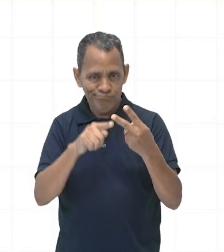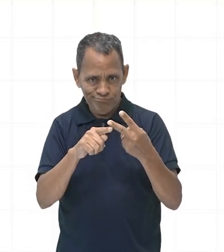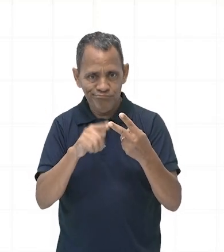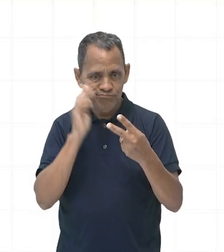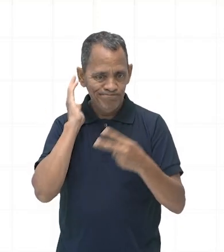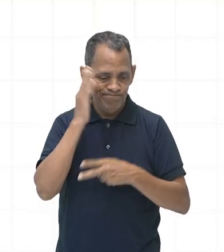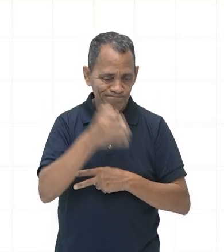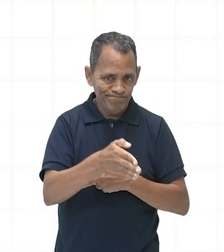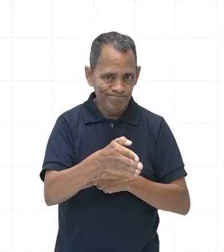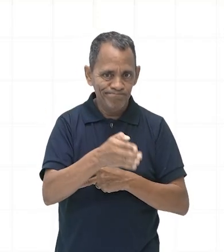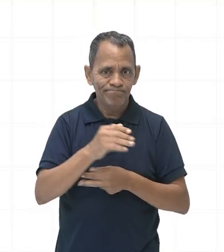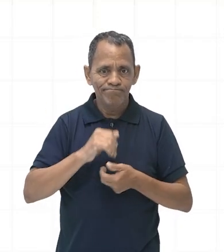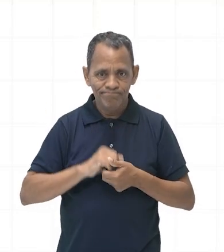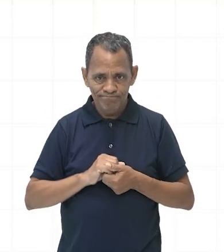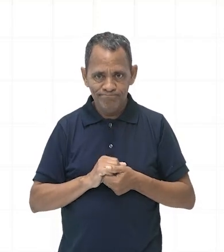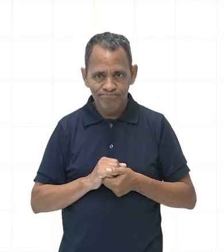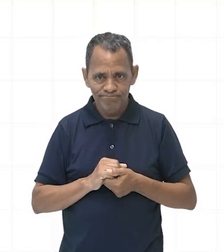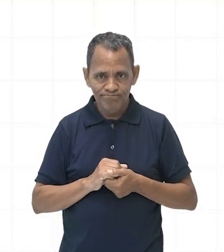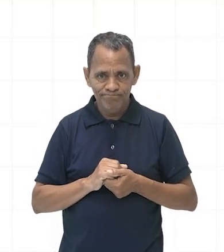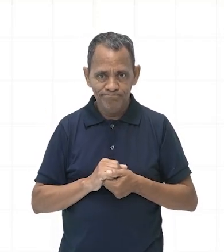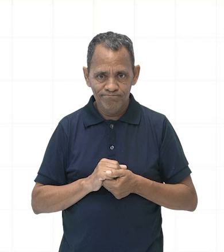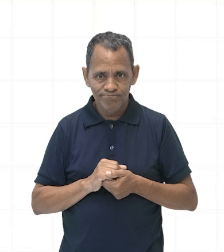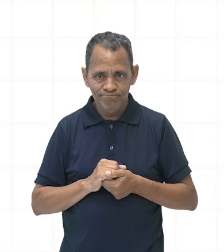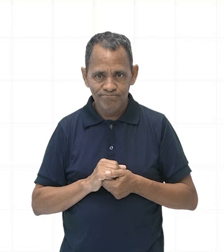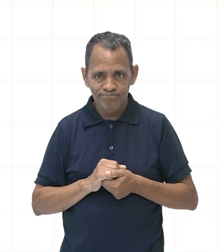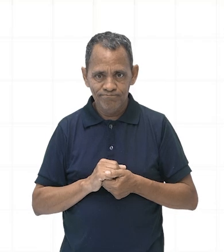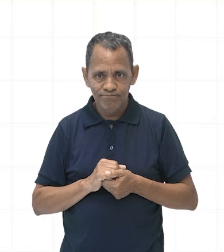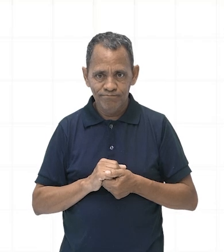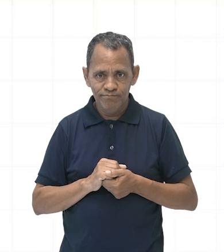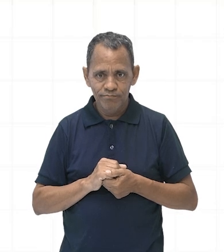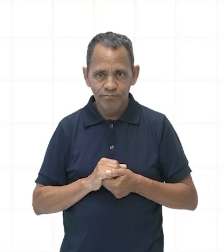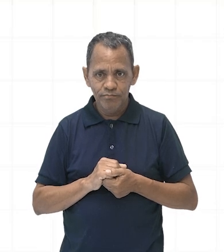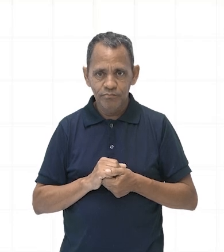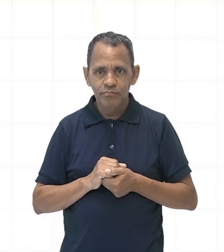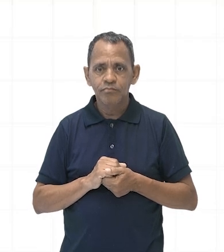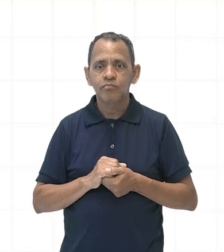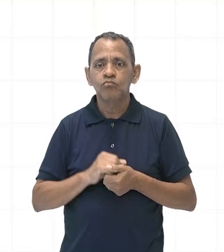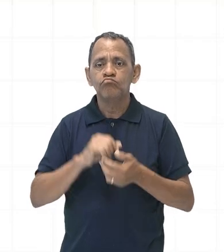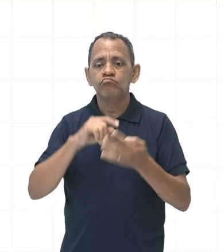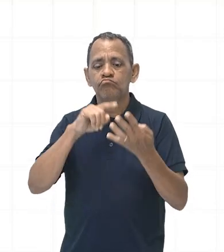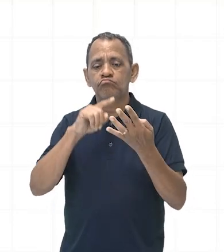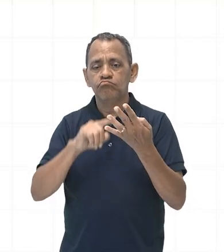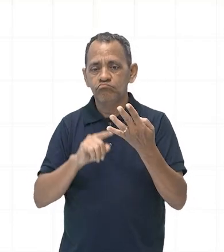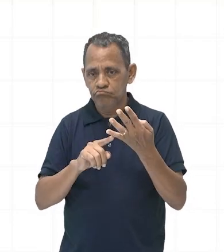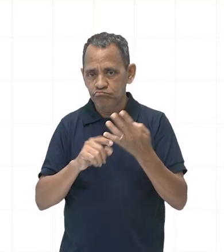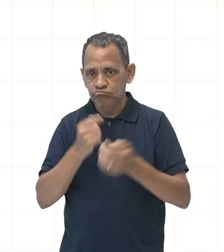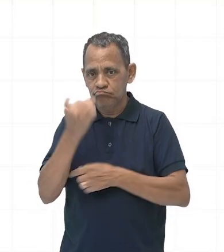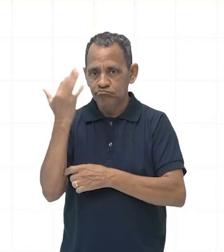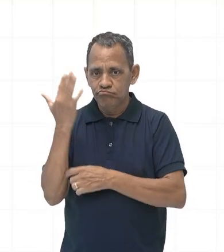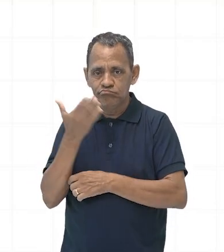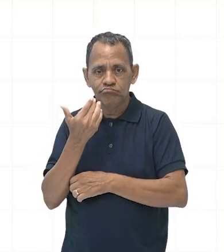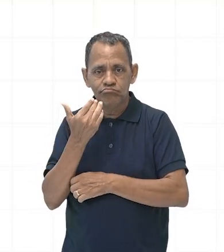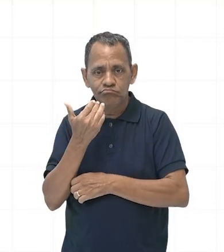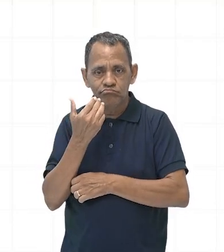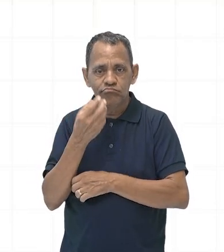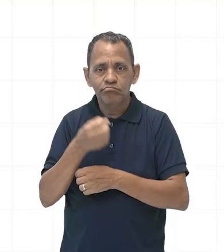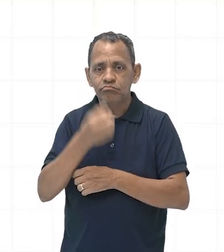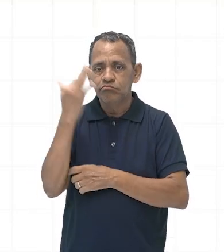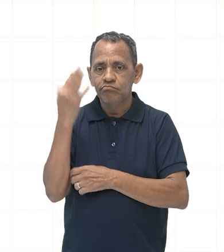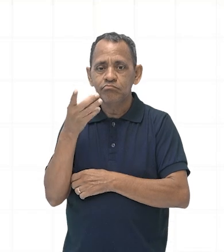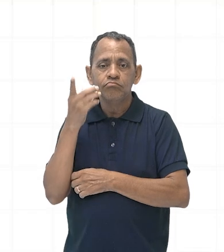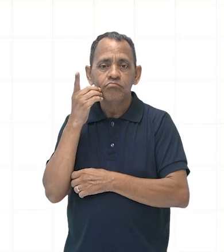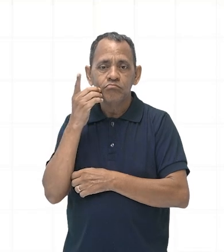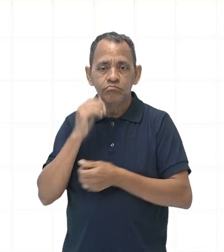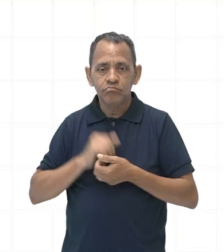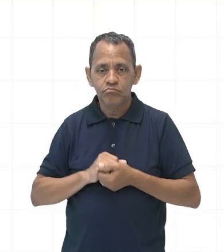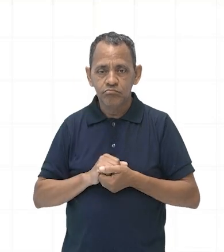né? Diretamente proporcionais. Agora vamos ver alimentos, a quantidade de alimentos e o número de dias. Se em 10